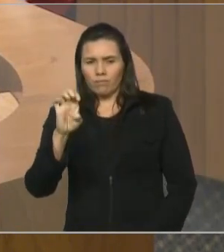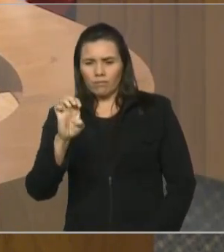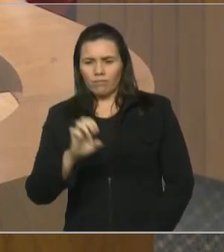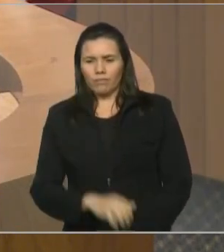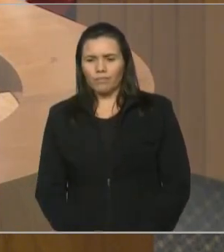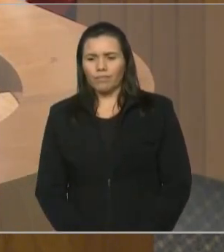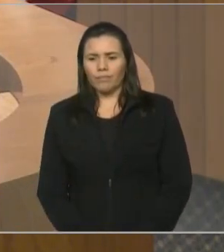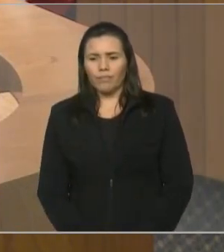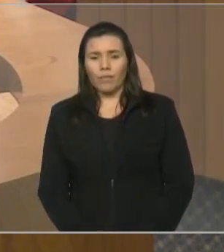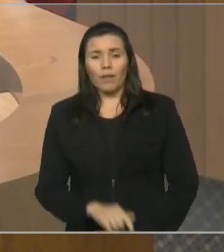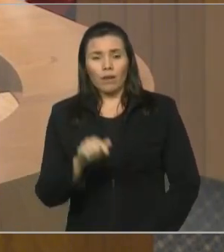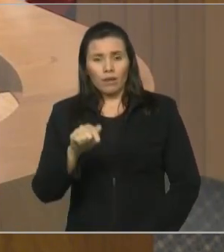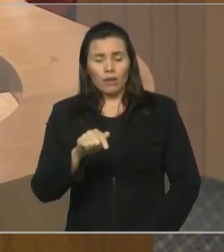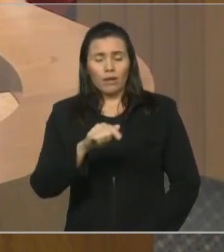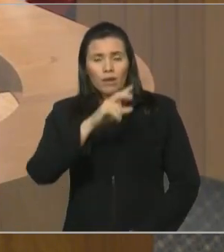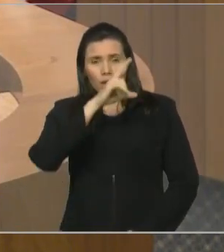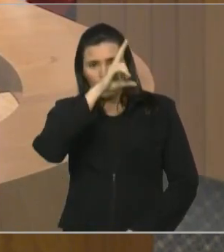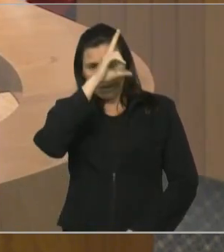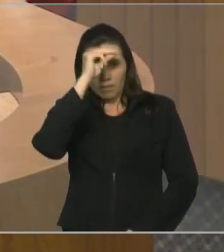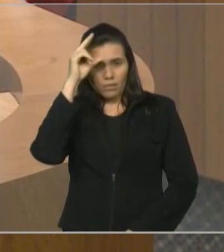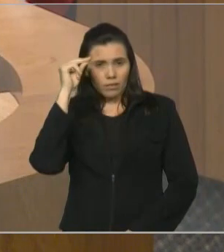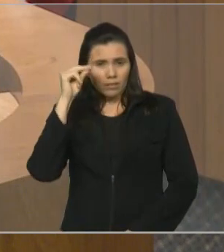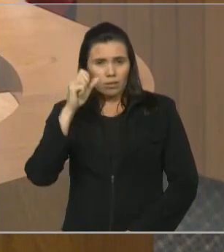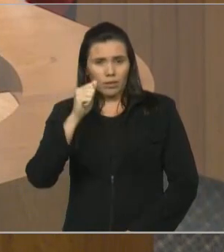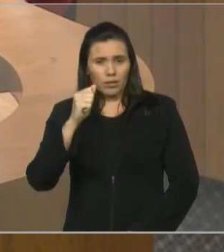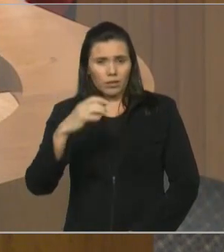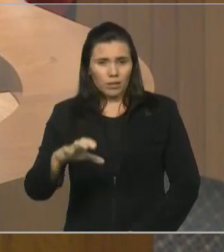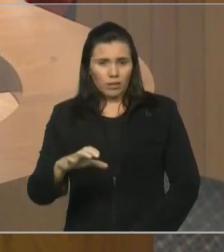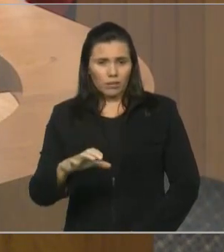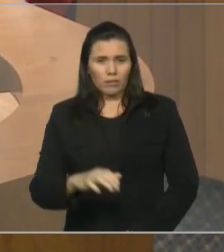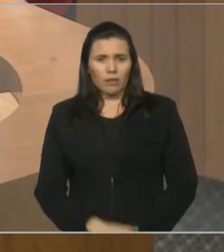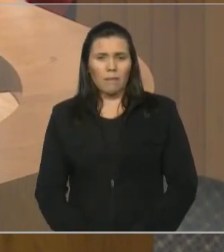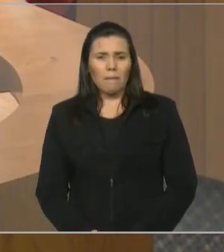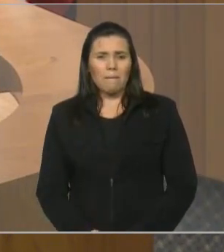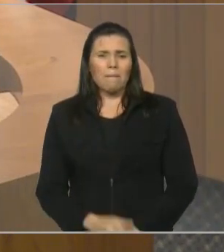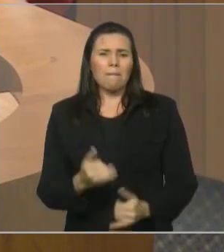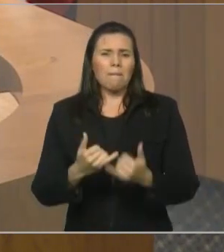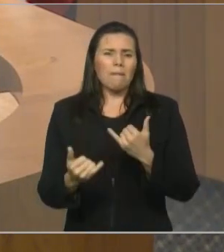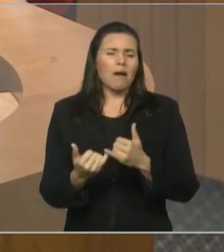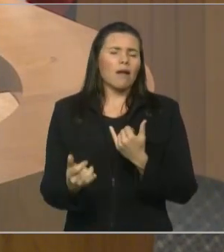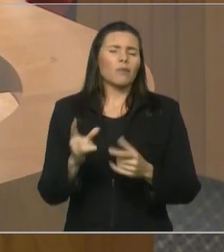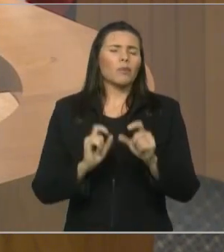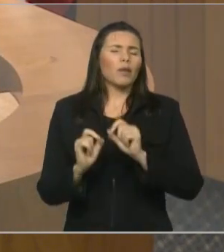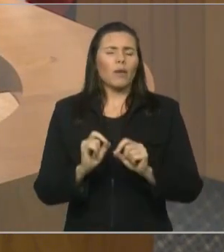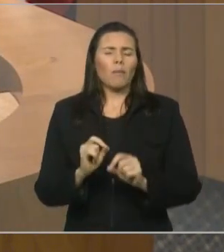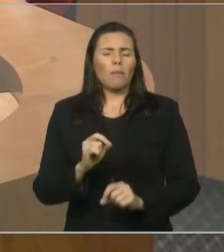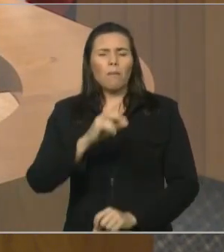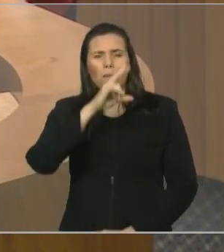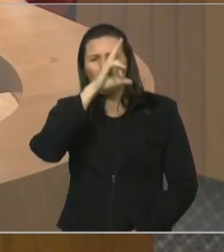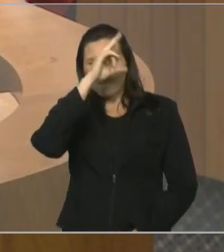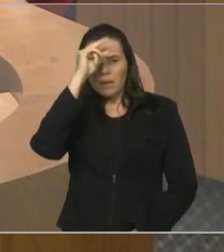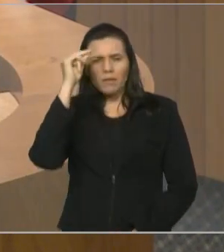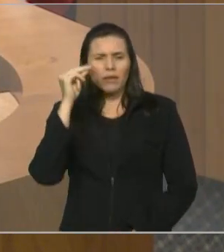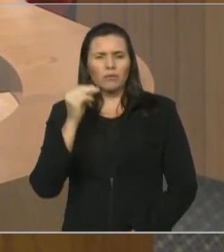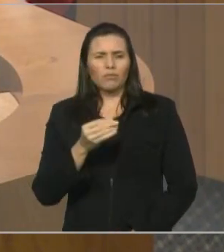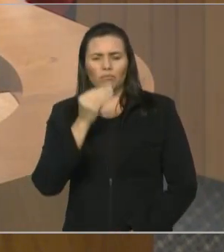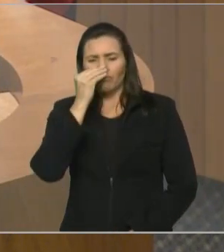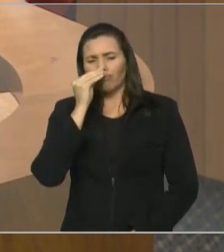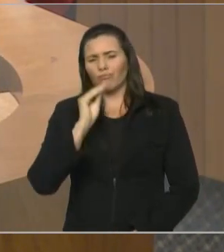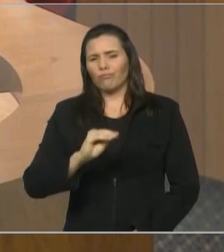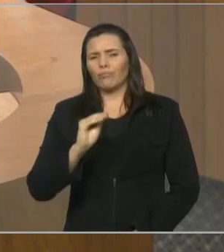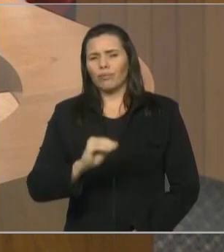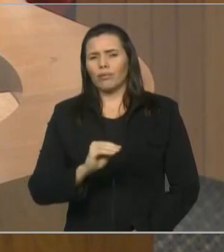vem sofrendo um total abandono. O prefeito não tem se colocado como